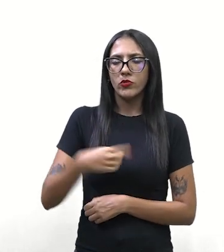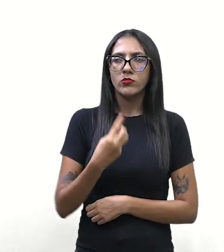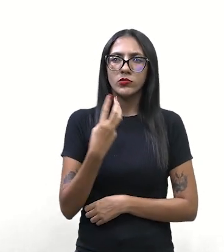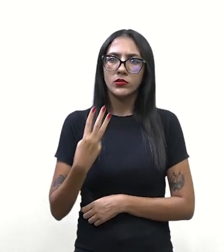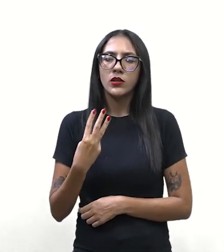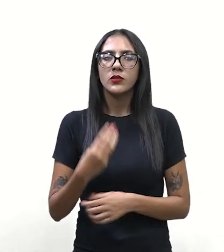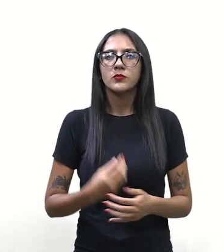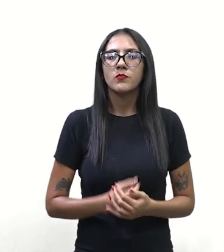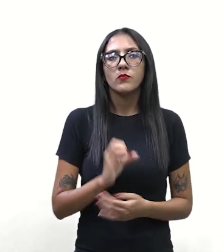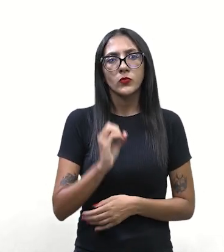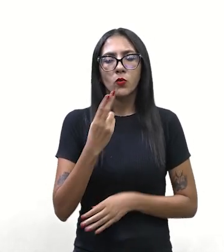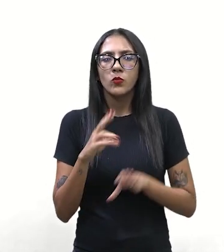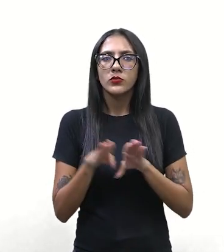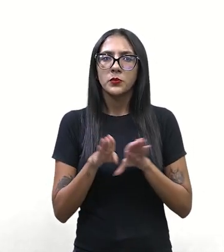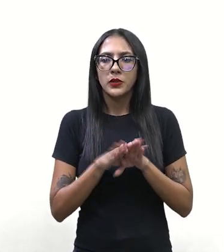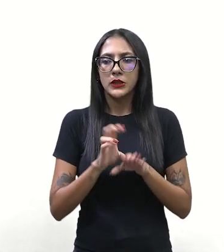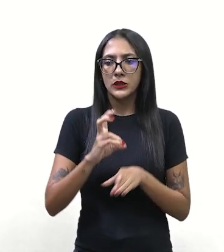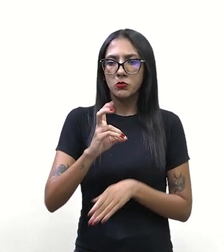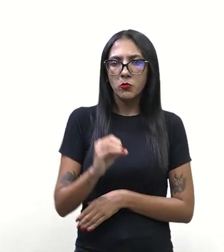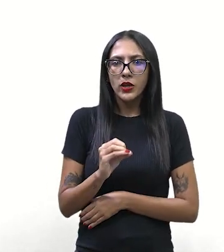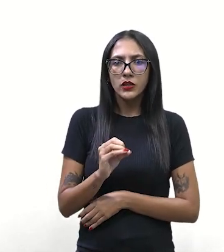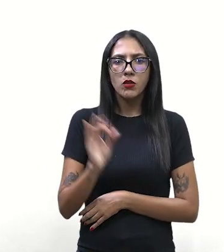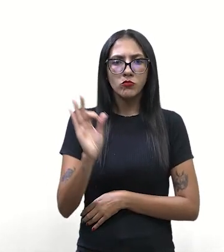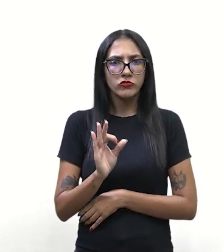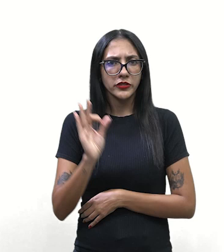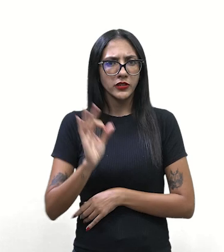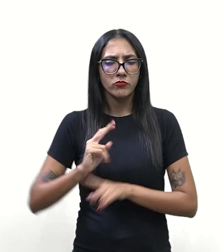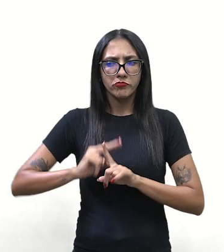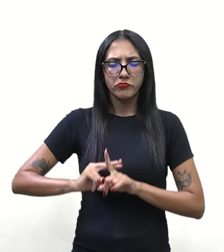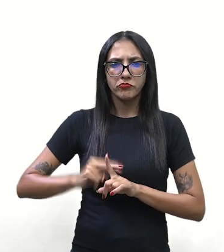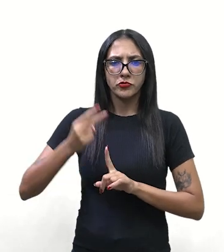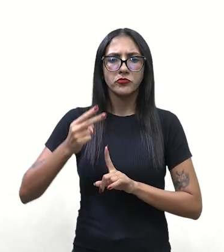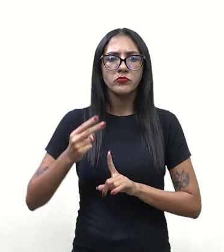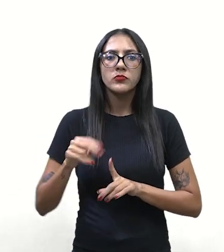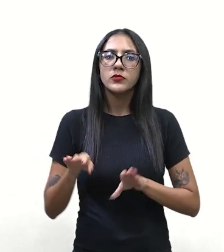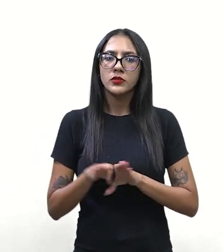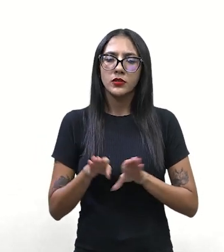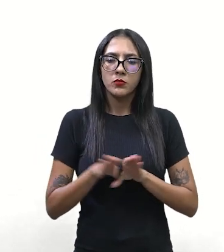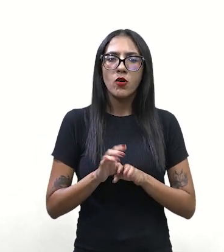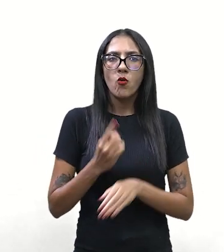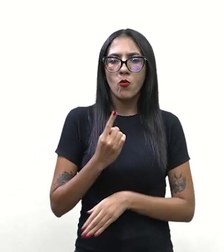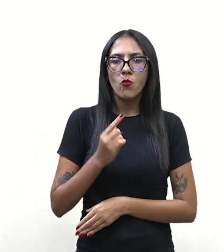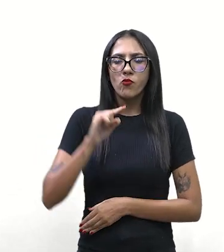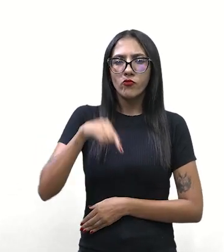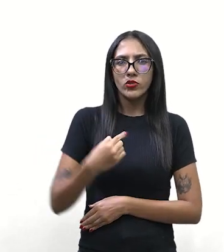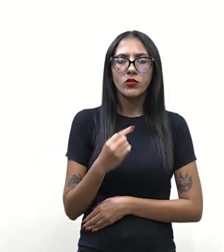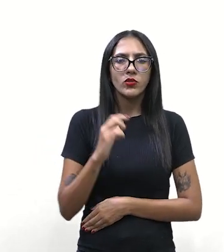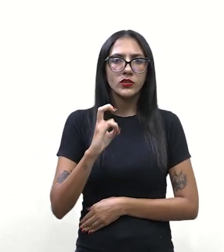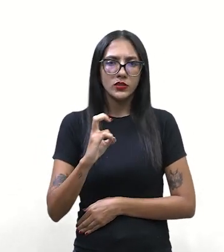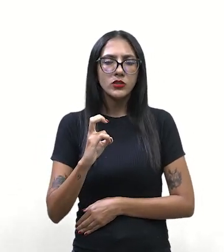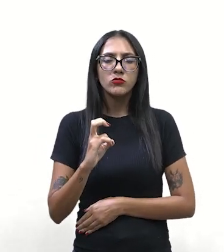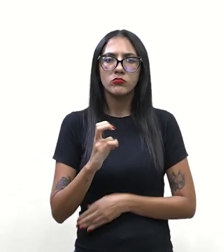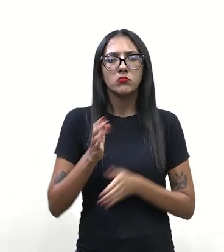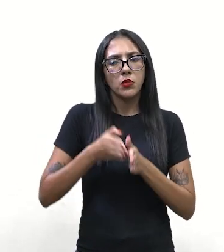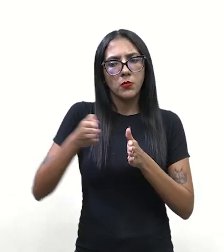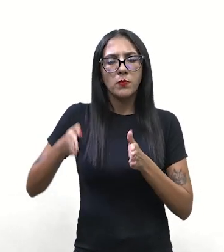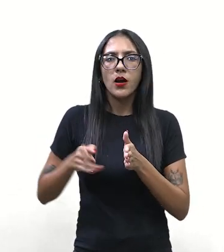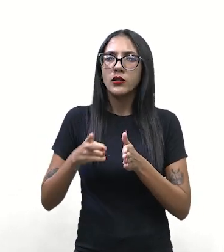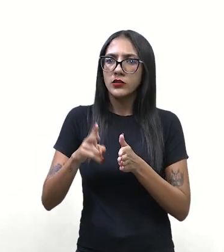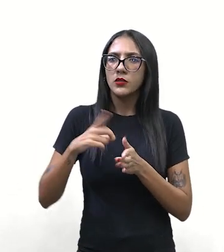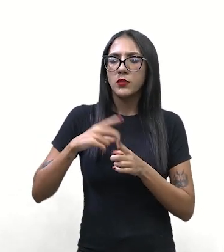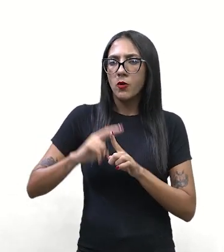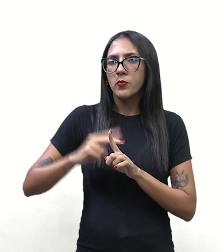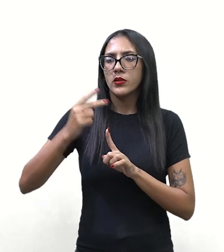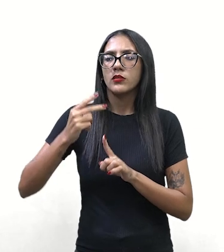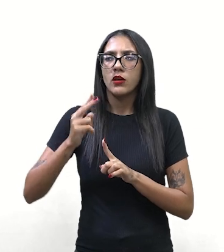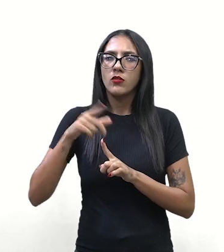quisesse 50% de lucro, olha aí, um lucro bem grande, você multiplicaria por 1,5 e assim